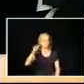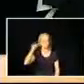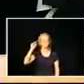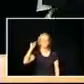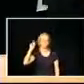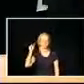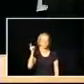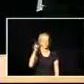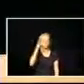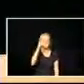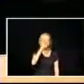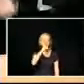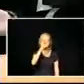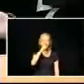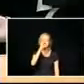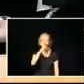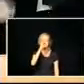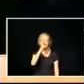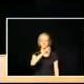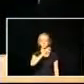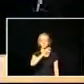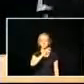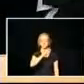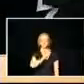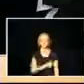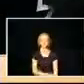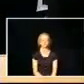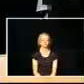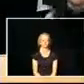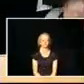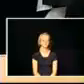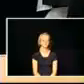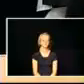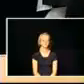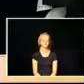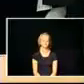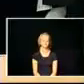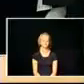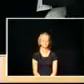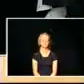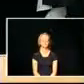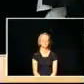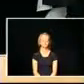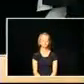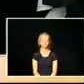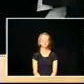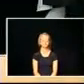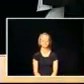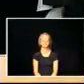Algumas informações saíam da prefeitura que o projeto estava na Câmara e que a gente não votava porque a gente não queria.